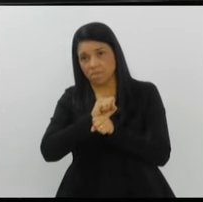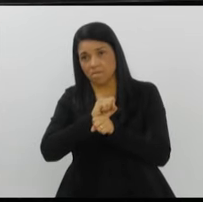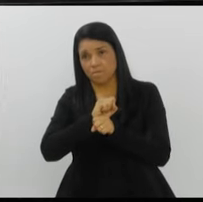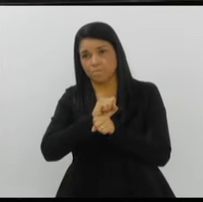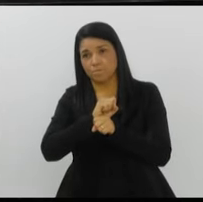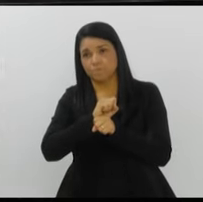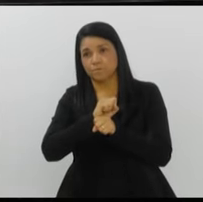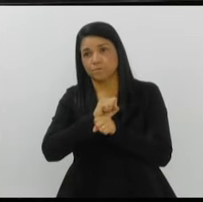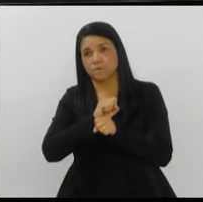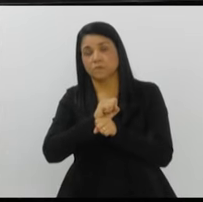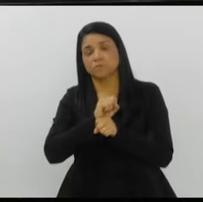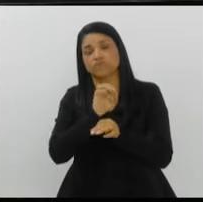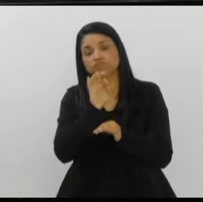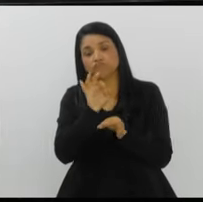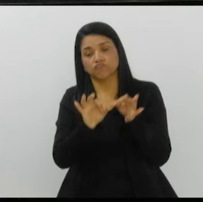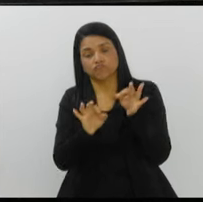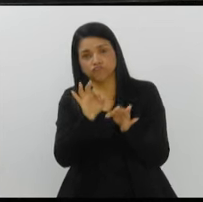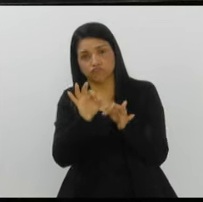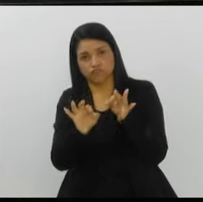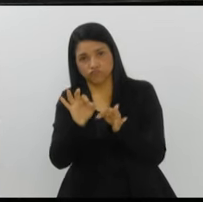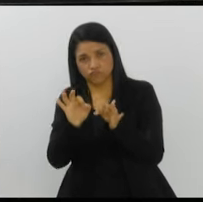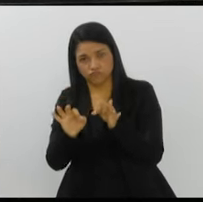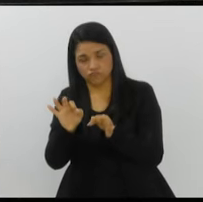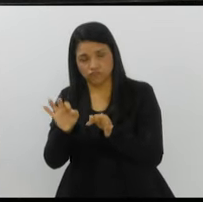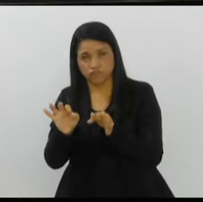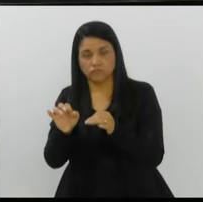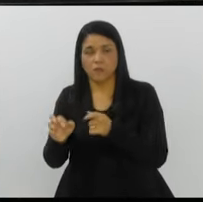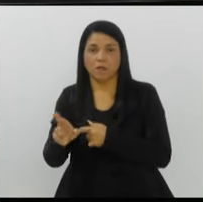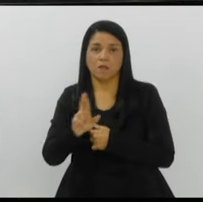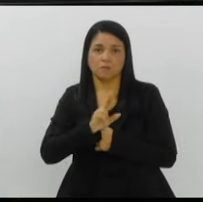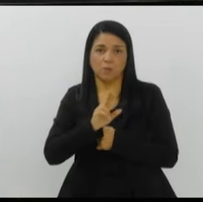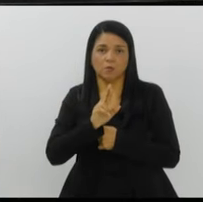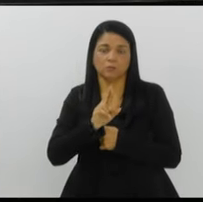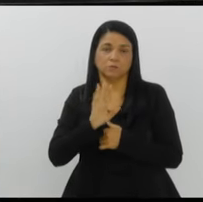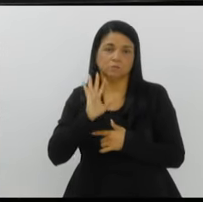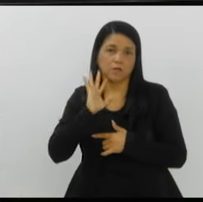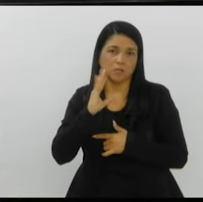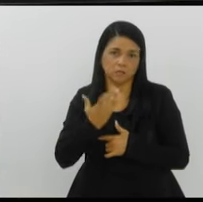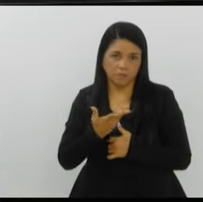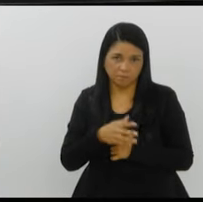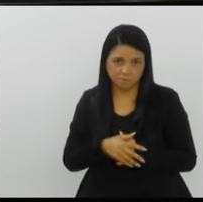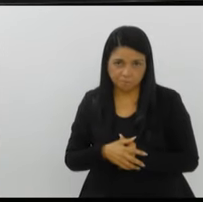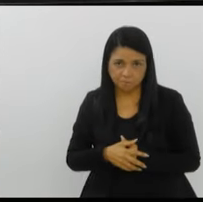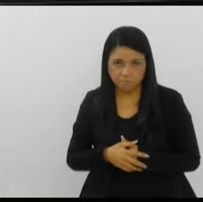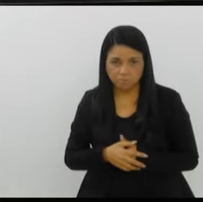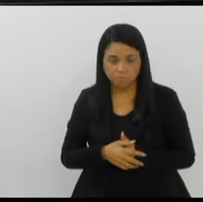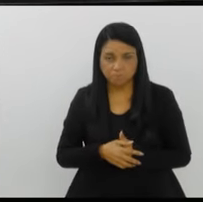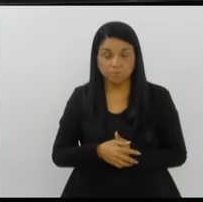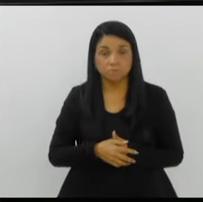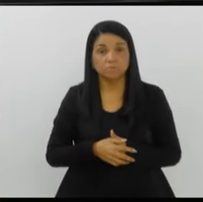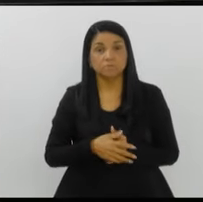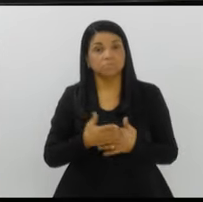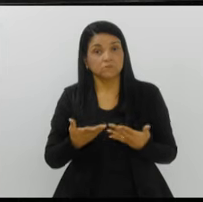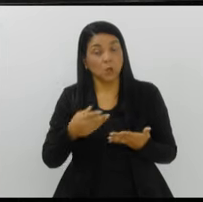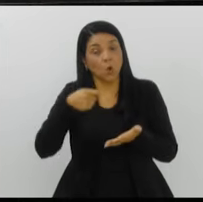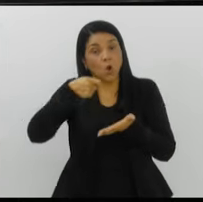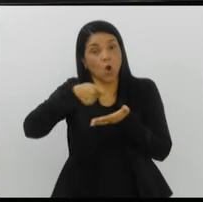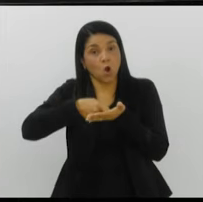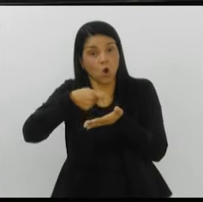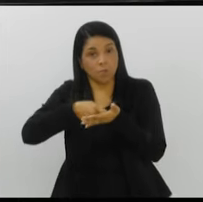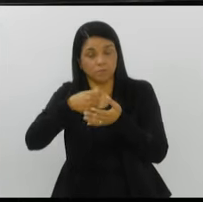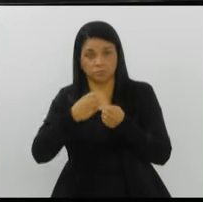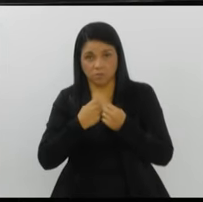o formato judicial para tal. Ora, senhor presidente, cobramos, então, na